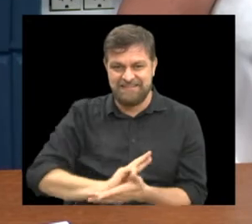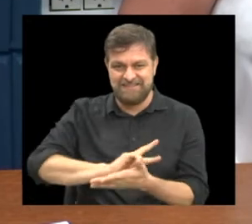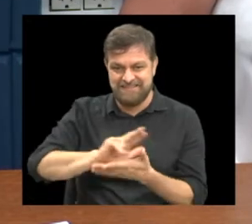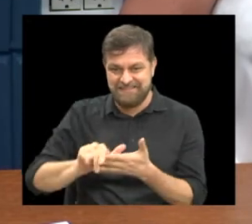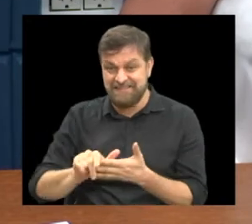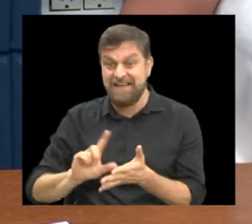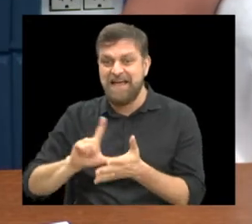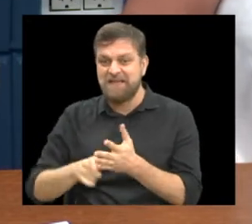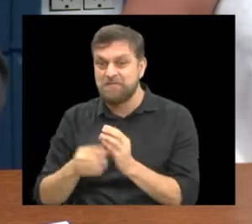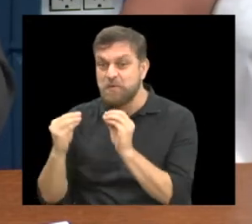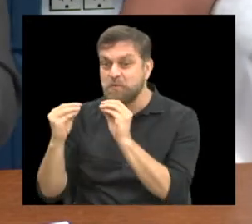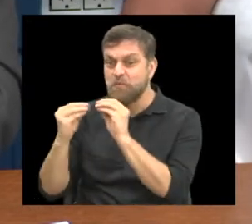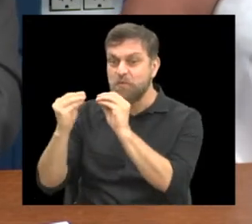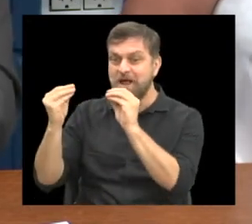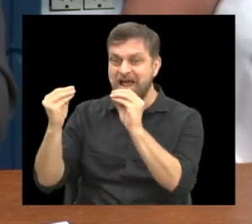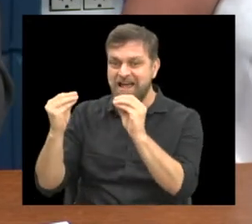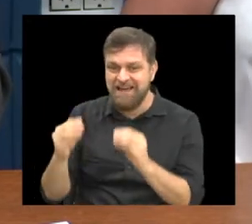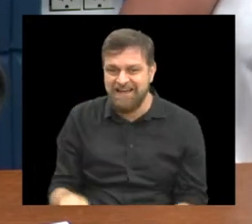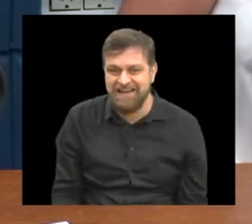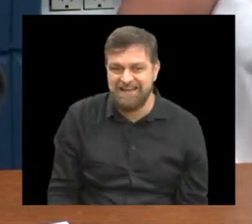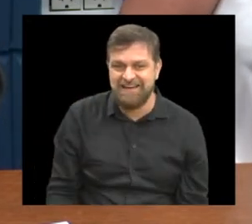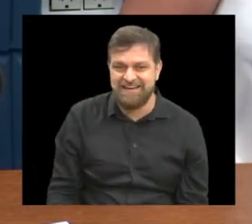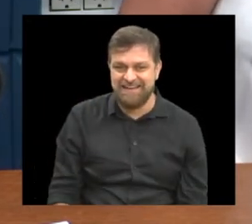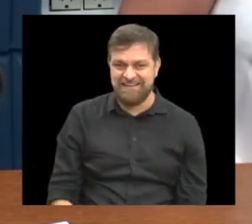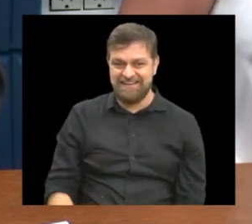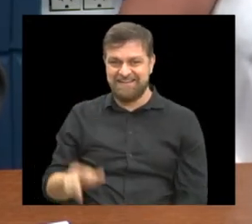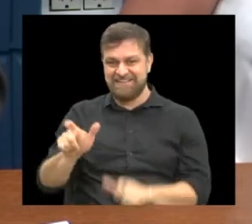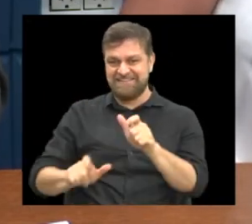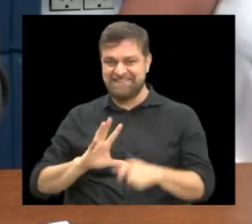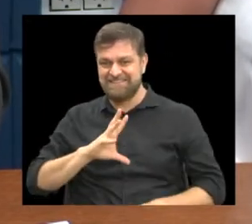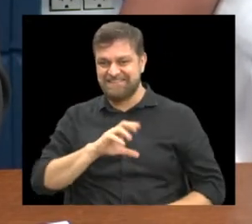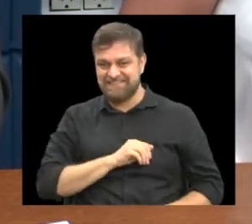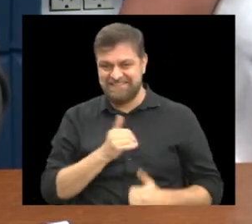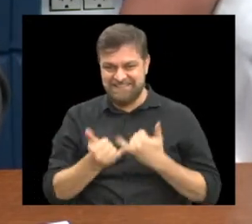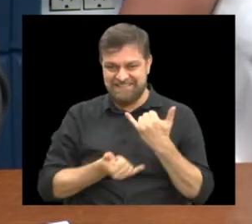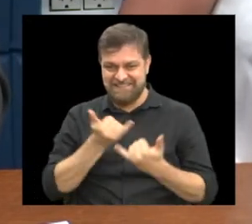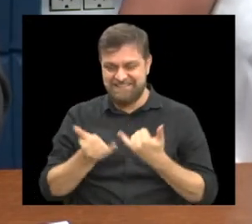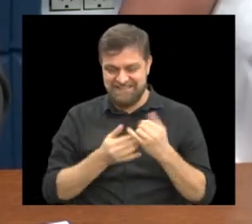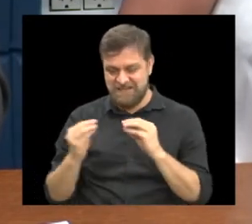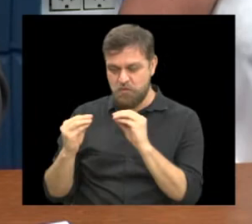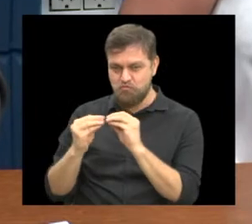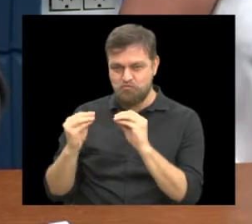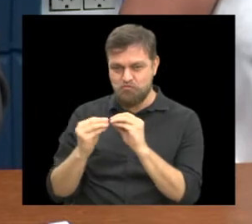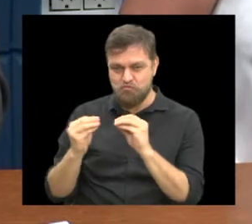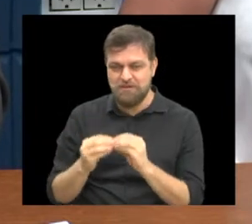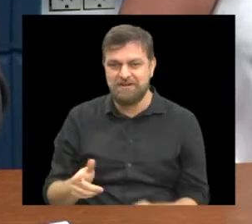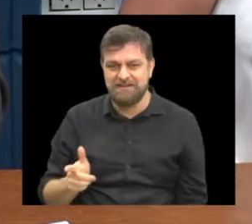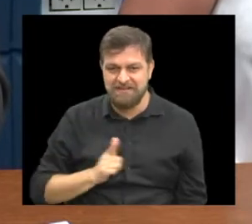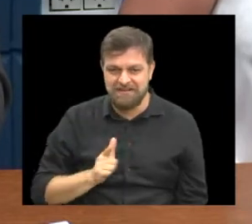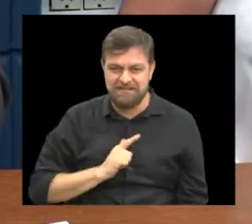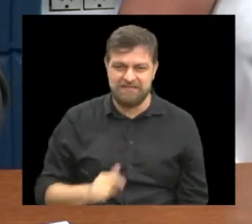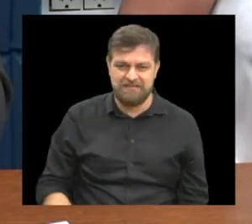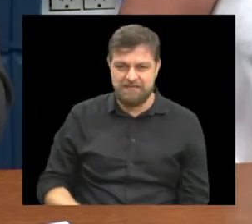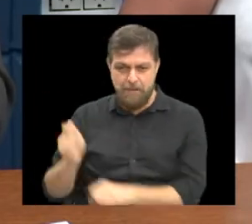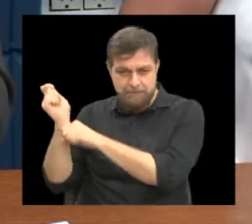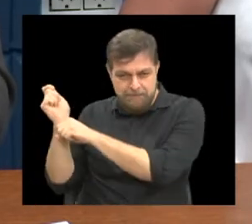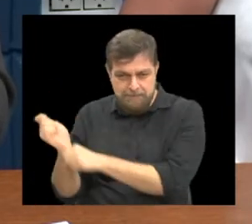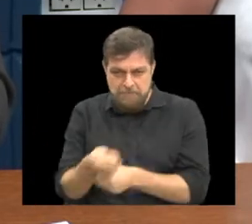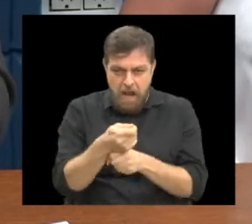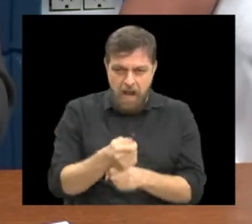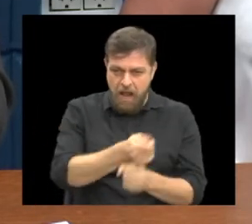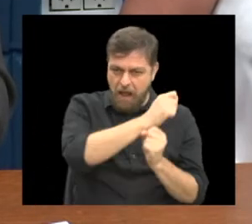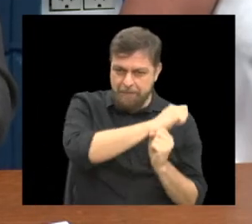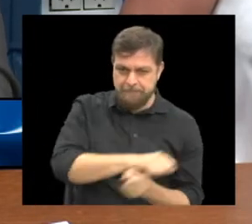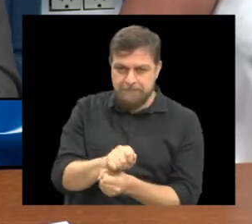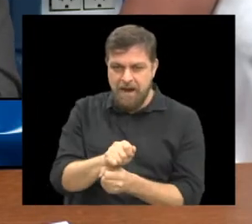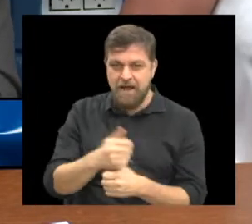que beijava muito, né? Então o pessoal gosta muito desse passanel. Mas é muito bacana. O bets, enfim, vários outros tipos de brincadeira